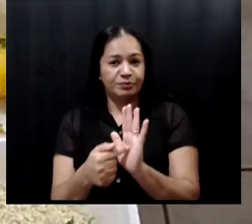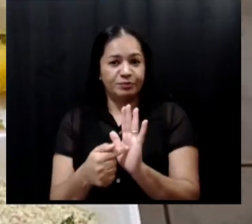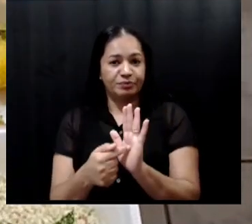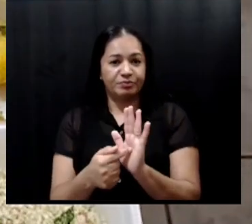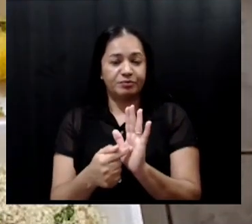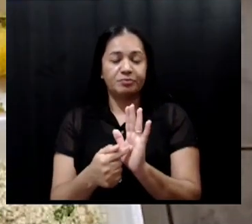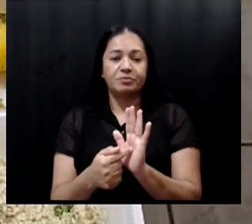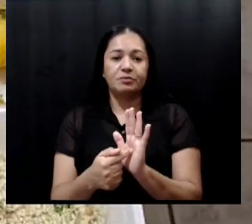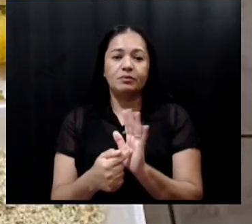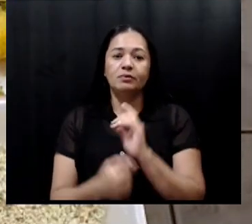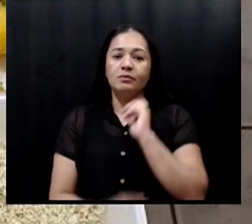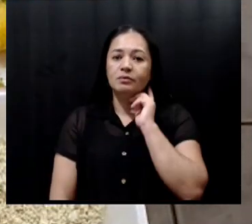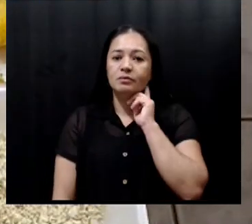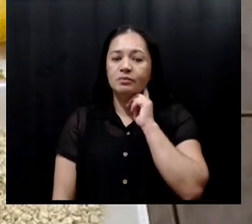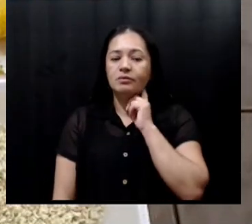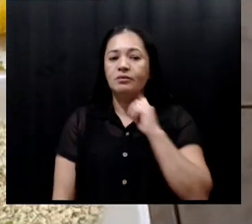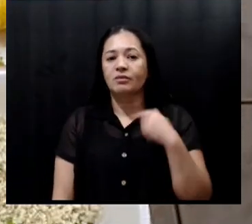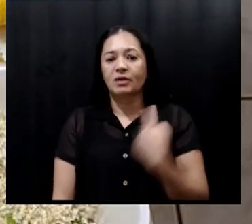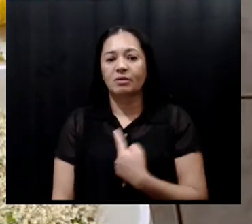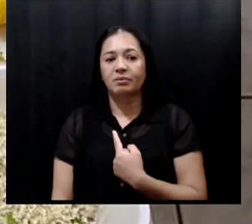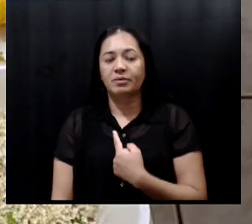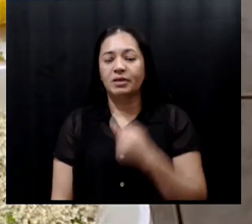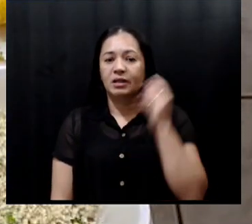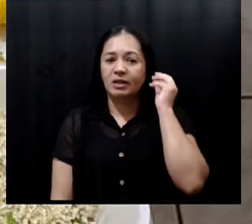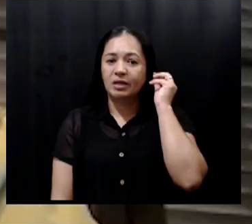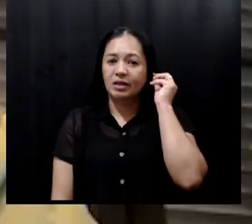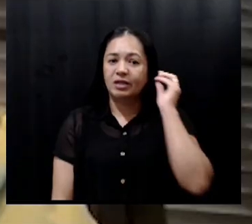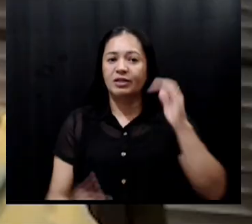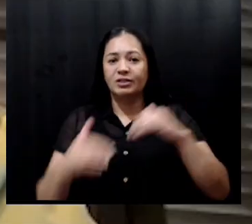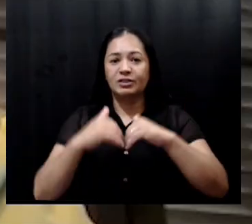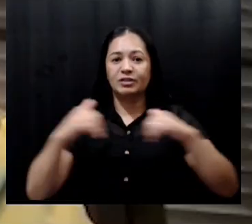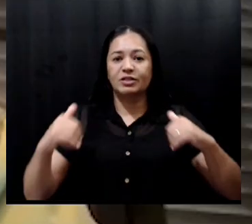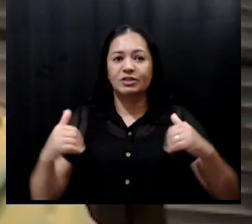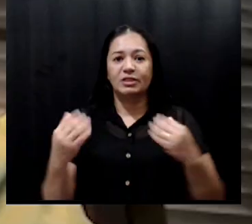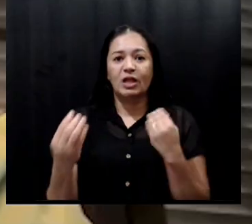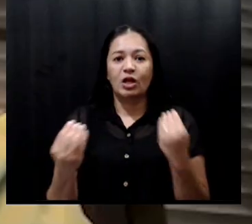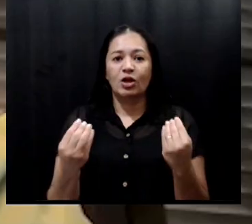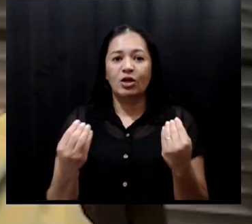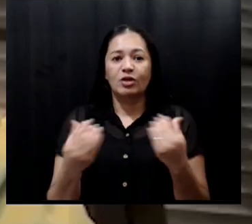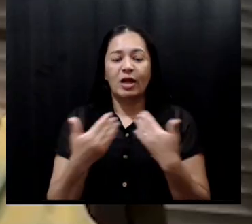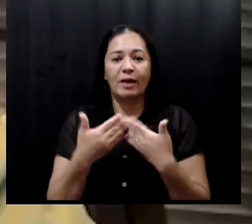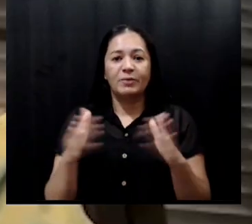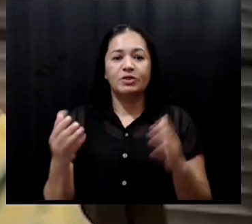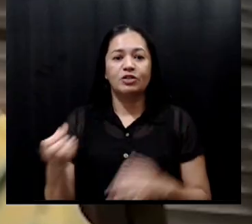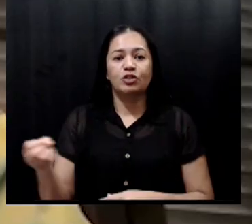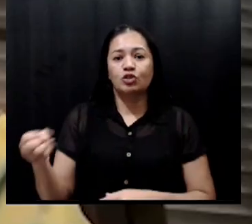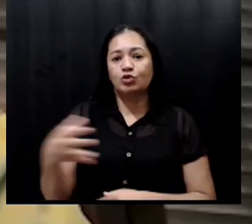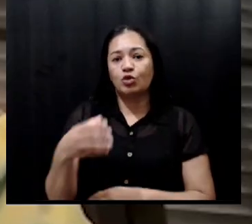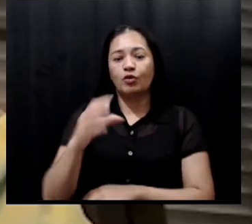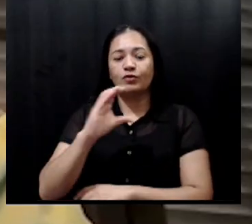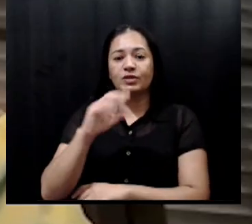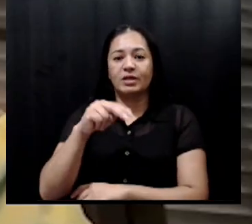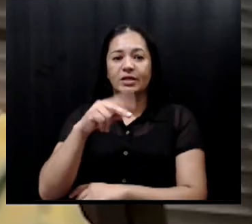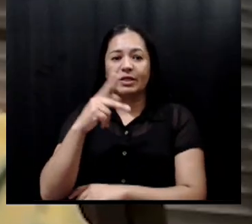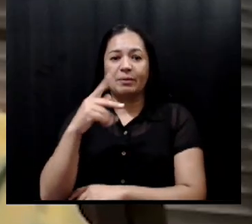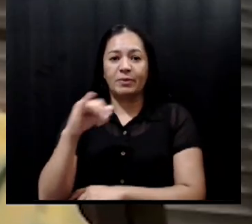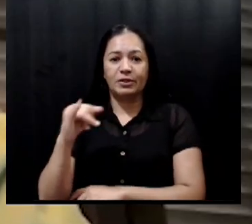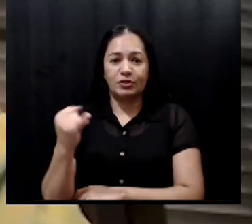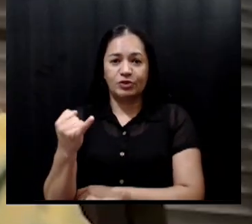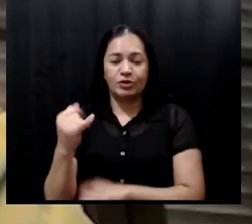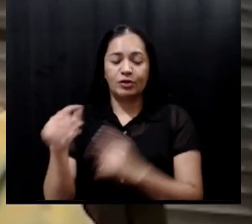ele não está segregado como marmitaria, ele está como abertura de novo CNPJ para esse fim, né, da alimentação fora do